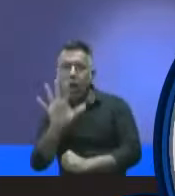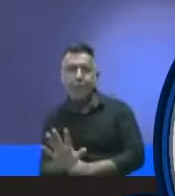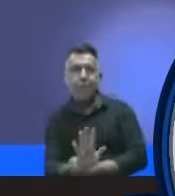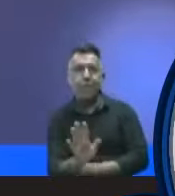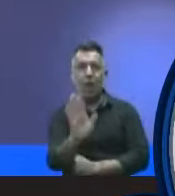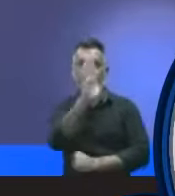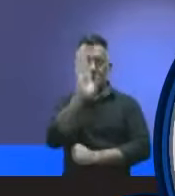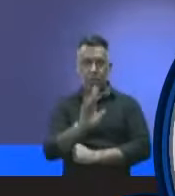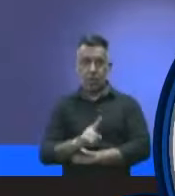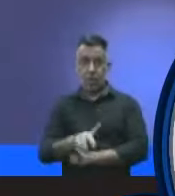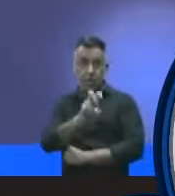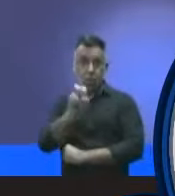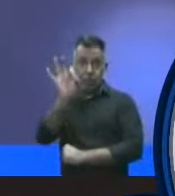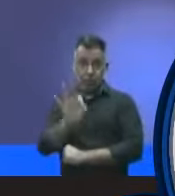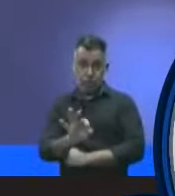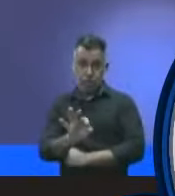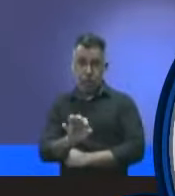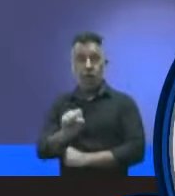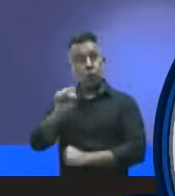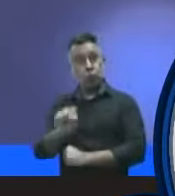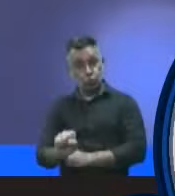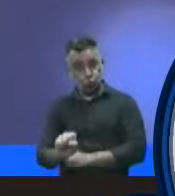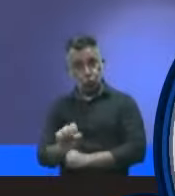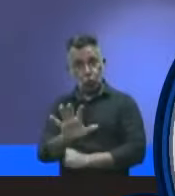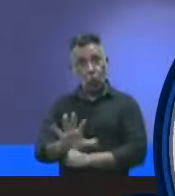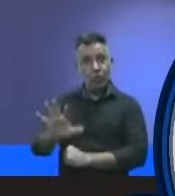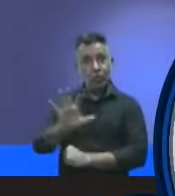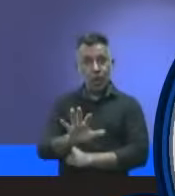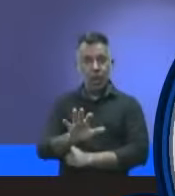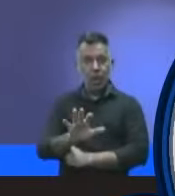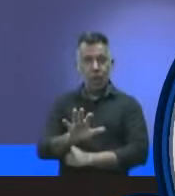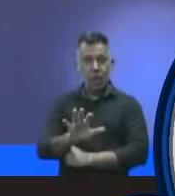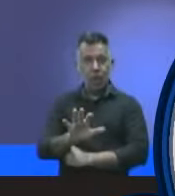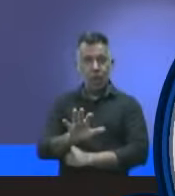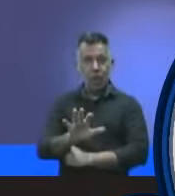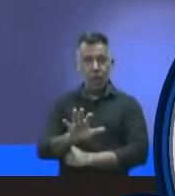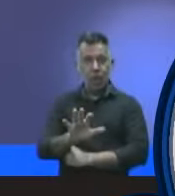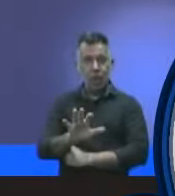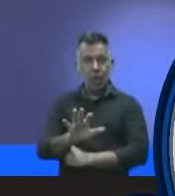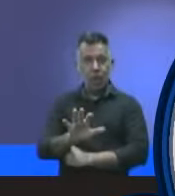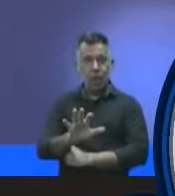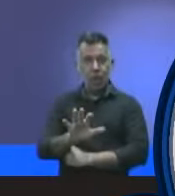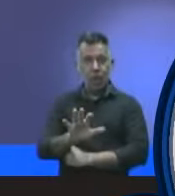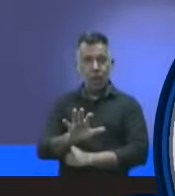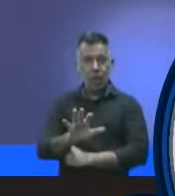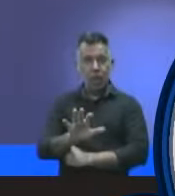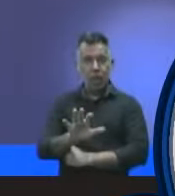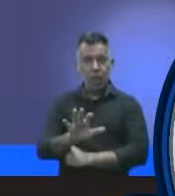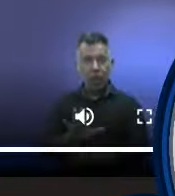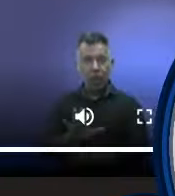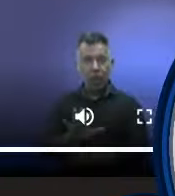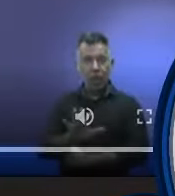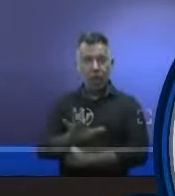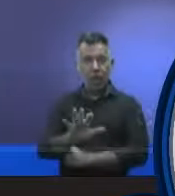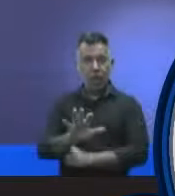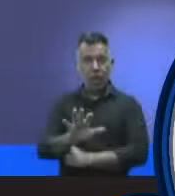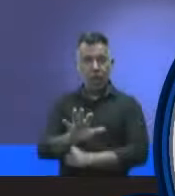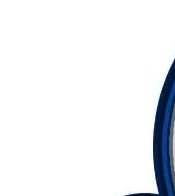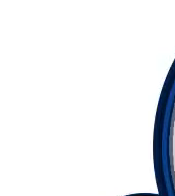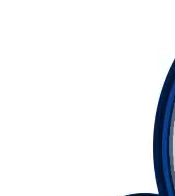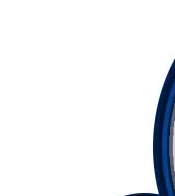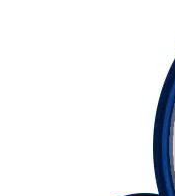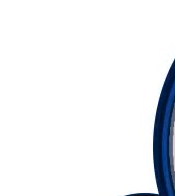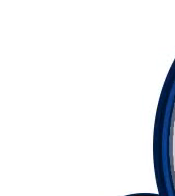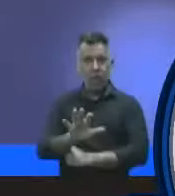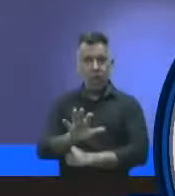nacional, 50% no Sul e Sudeste e os demais... Para variar, né? Eita, nós, hein? Tá